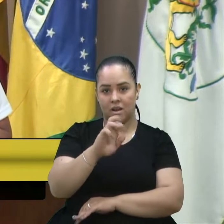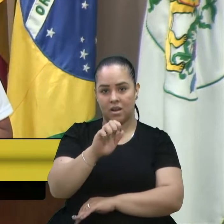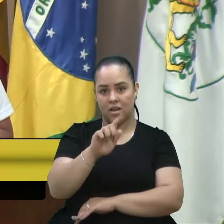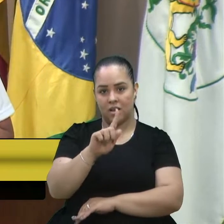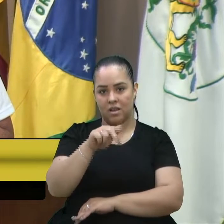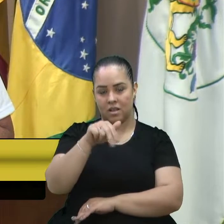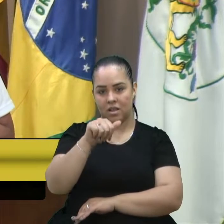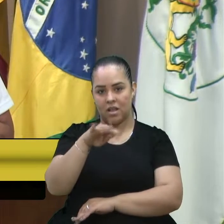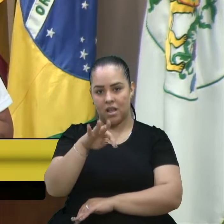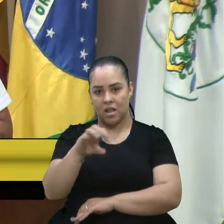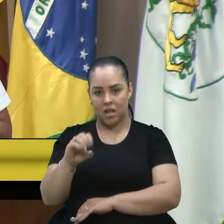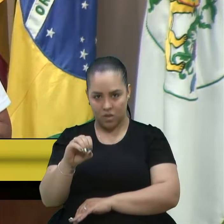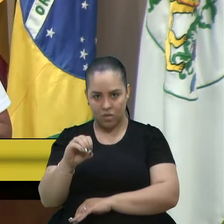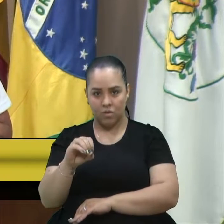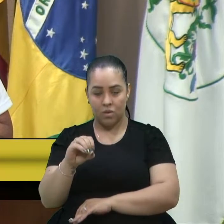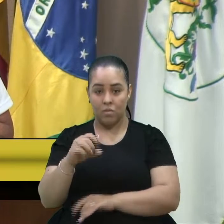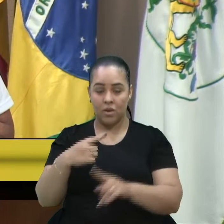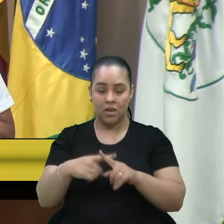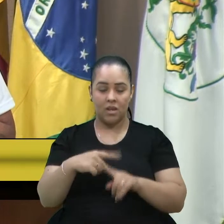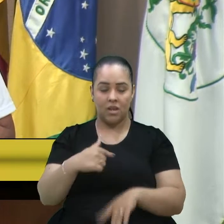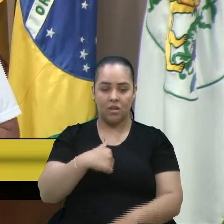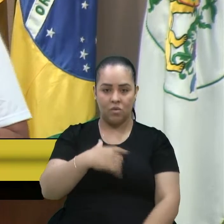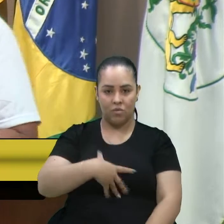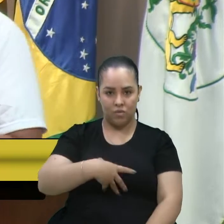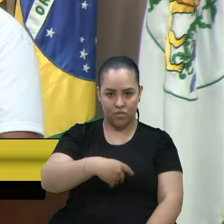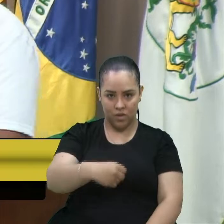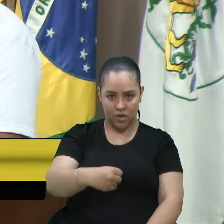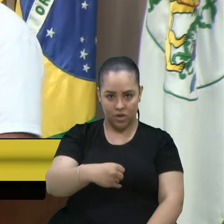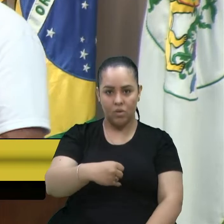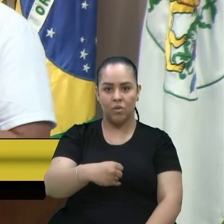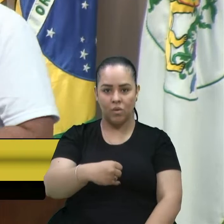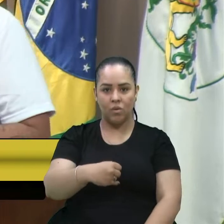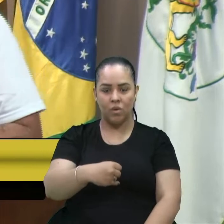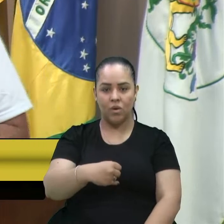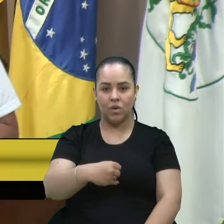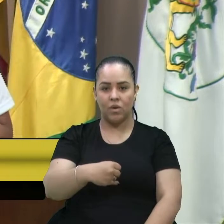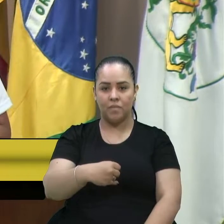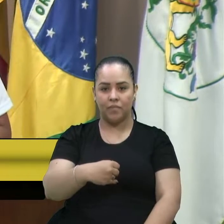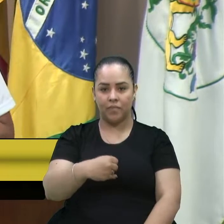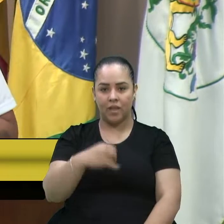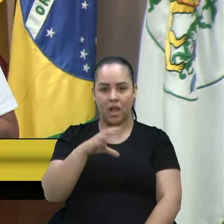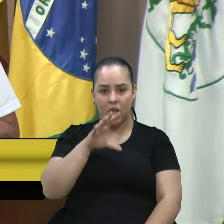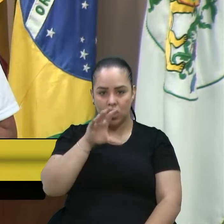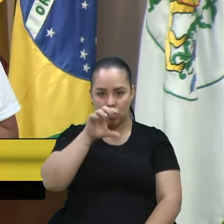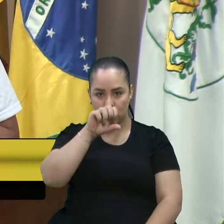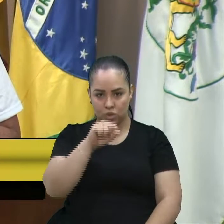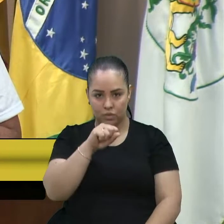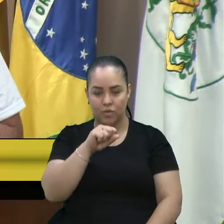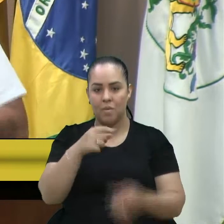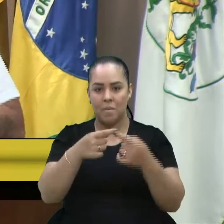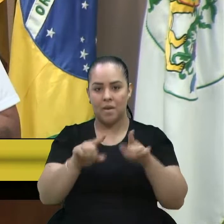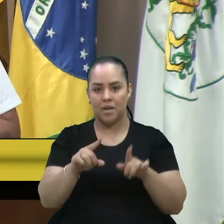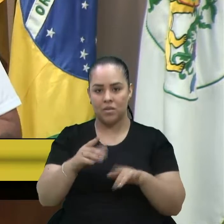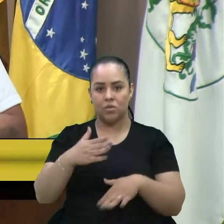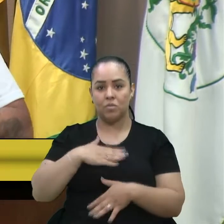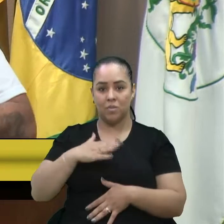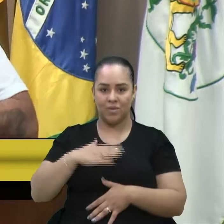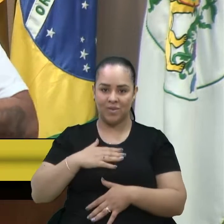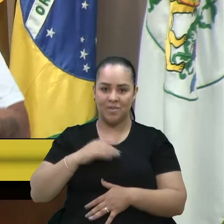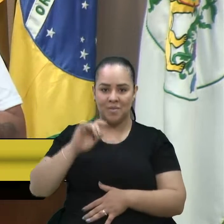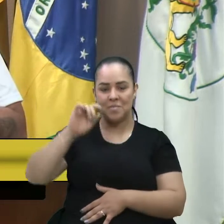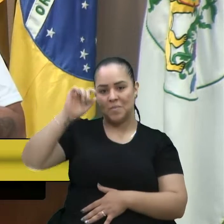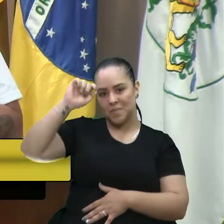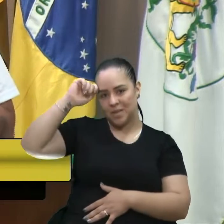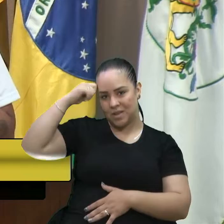sobrenome porque sou filho adotivo. Mas os meus descendentes negros, quando aqui chegavam, diferente